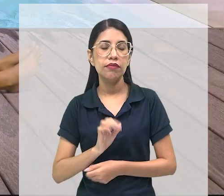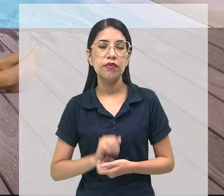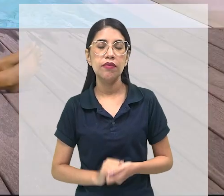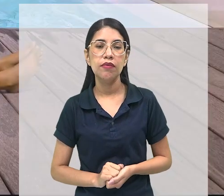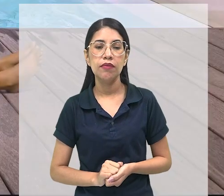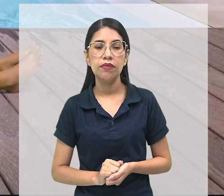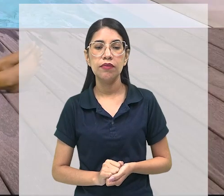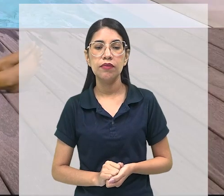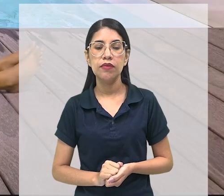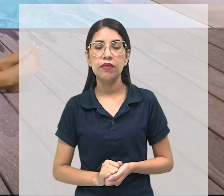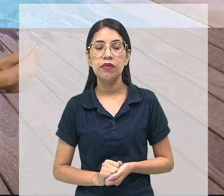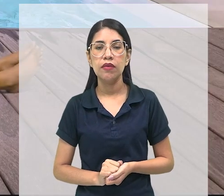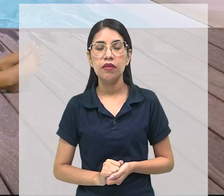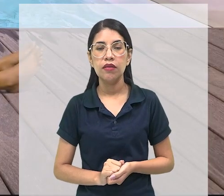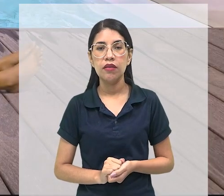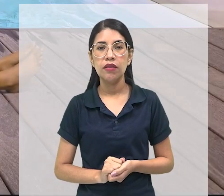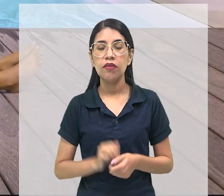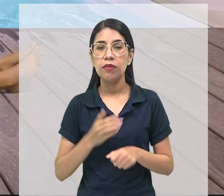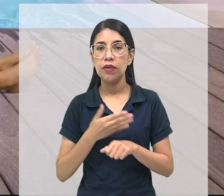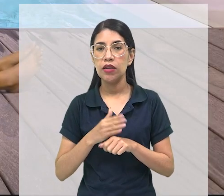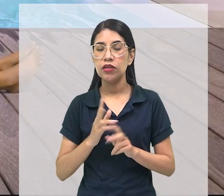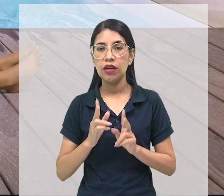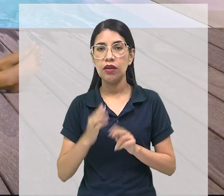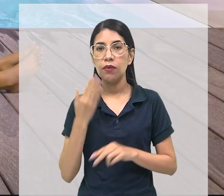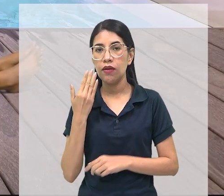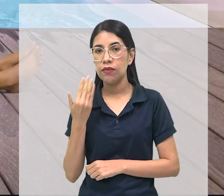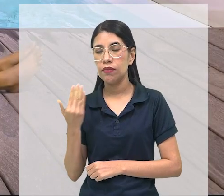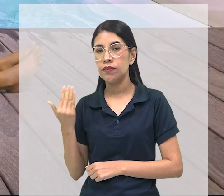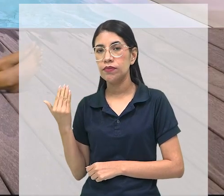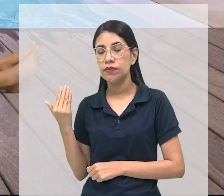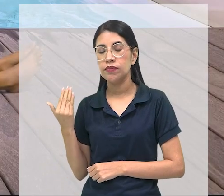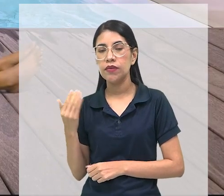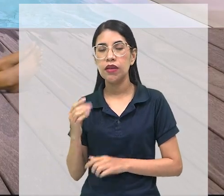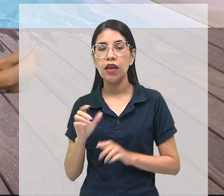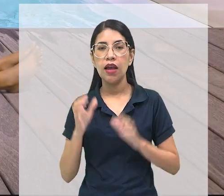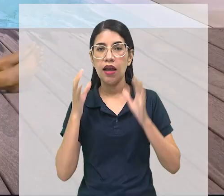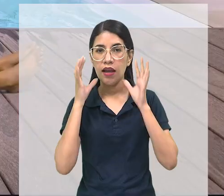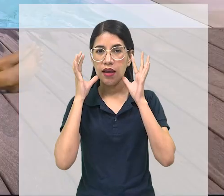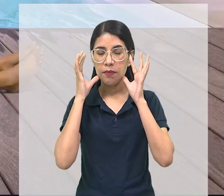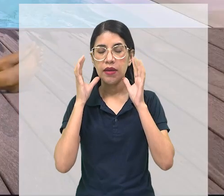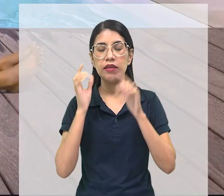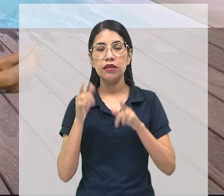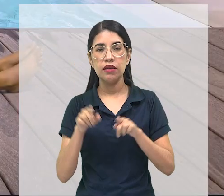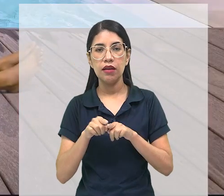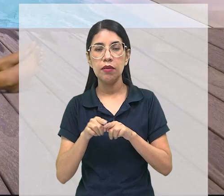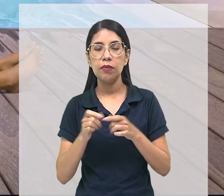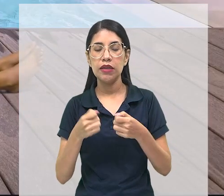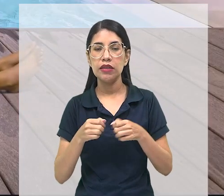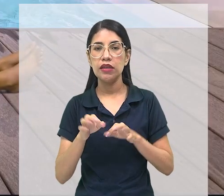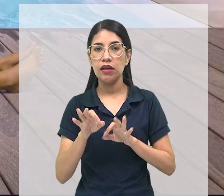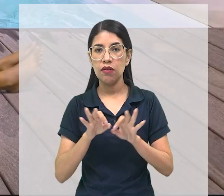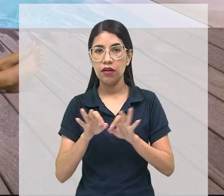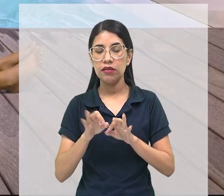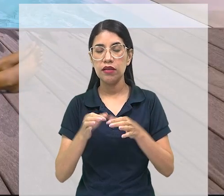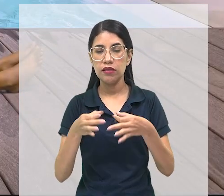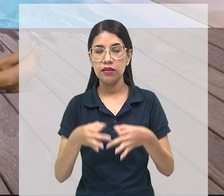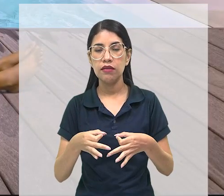colocar aqui, vai segurar a cabeça com uma outra mão e vai observar